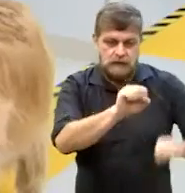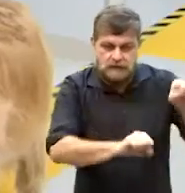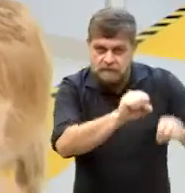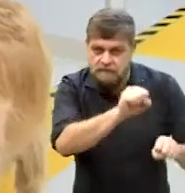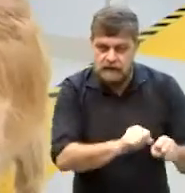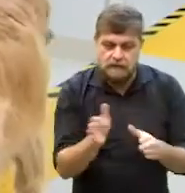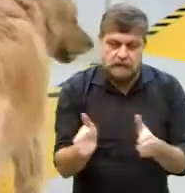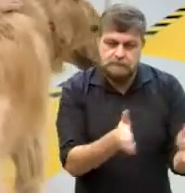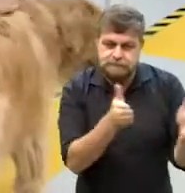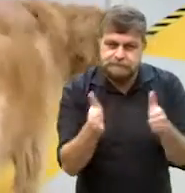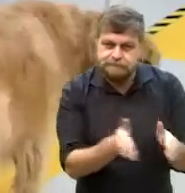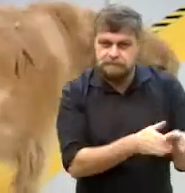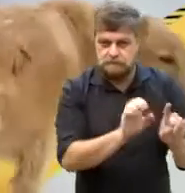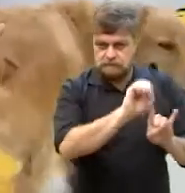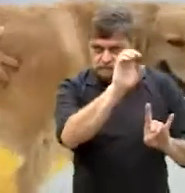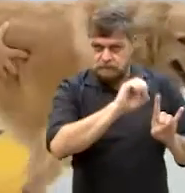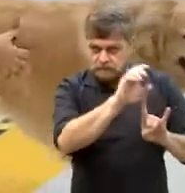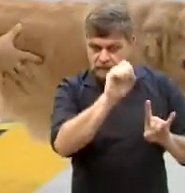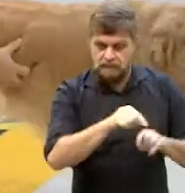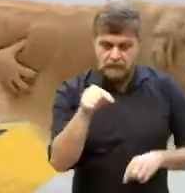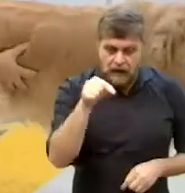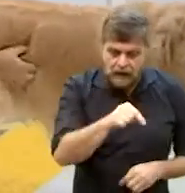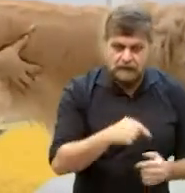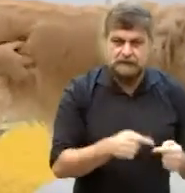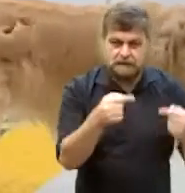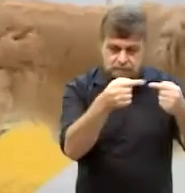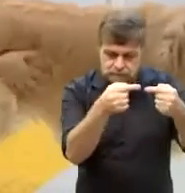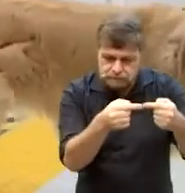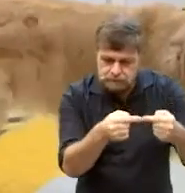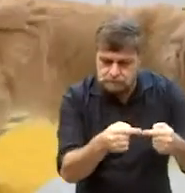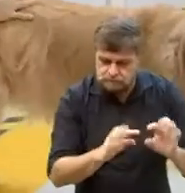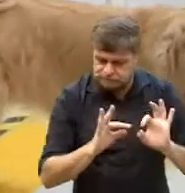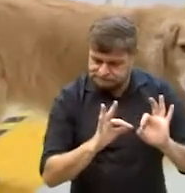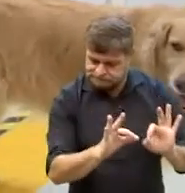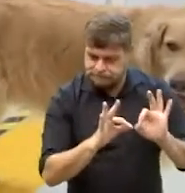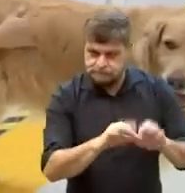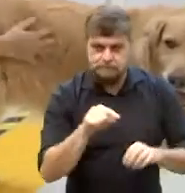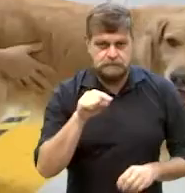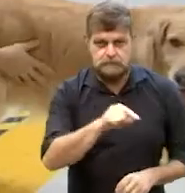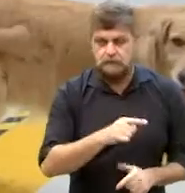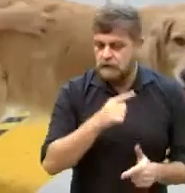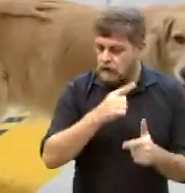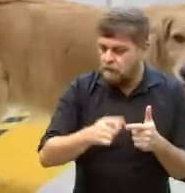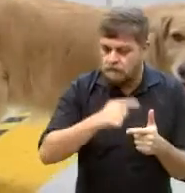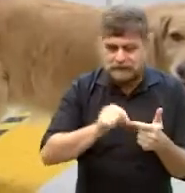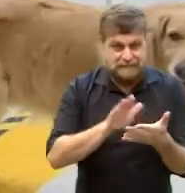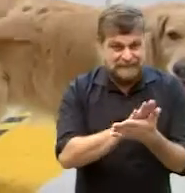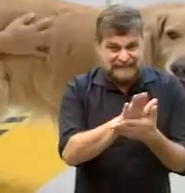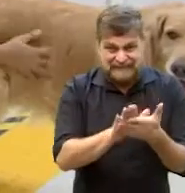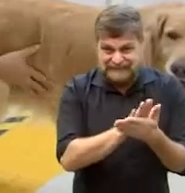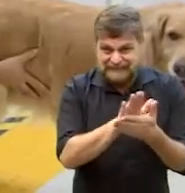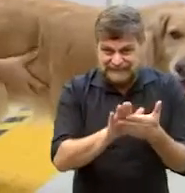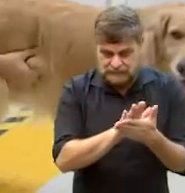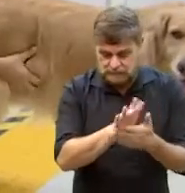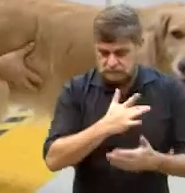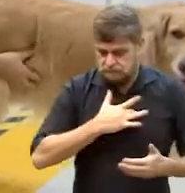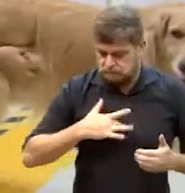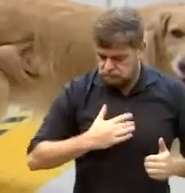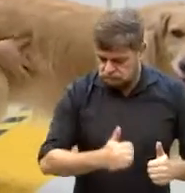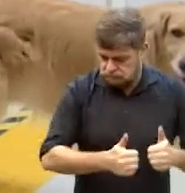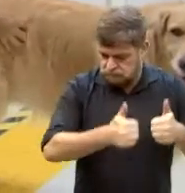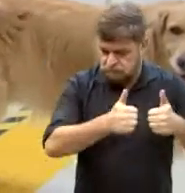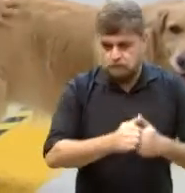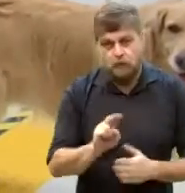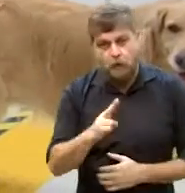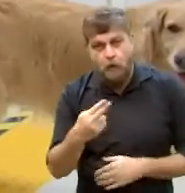ele pode receber uma ração industrializada, a qual é balanceada e ele não vai ter déficit nutricional nenhum em cima